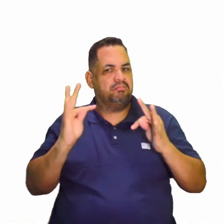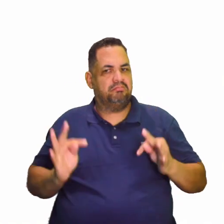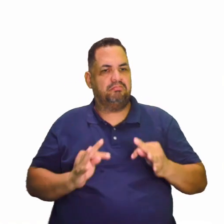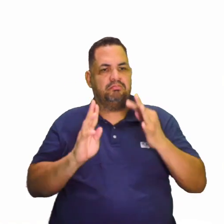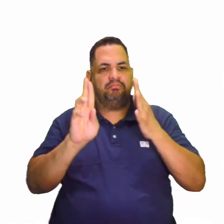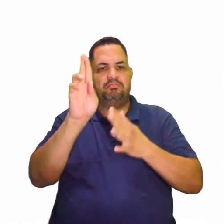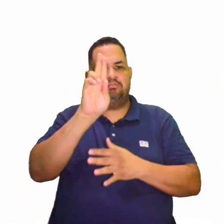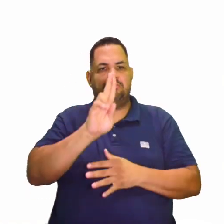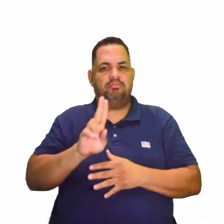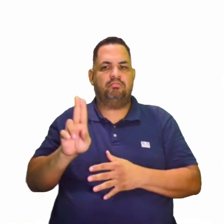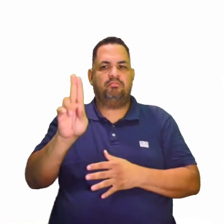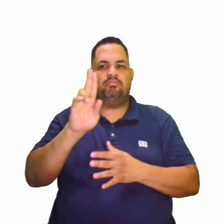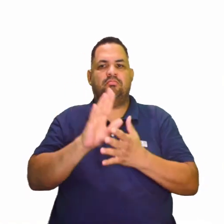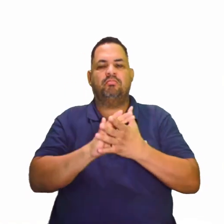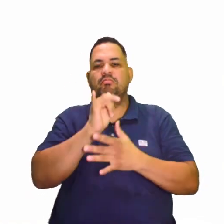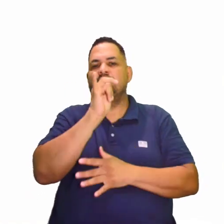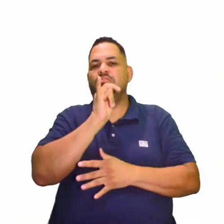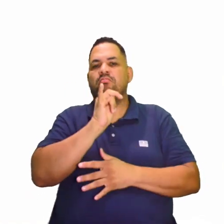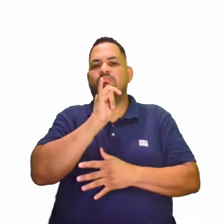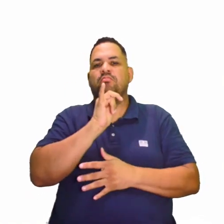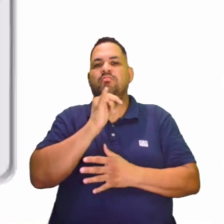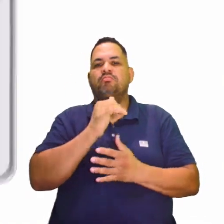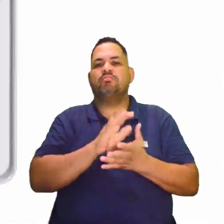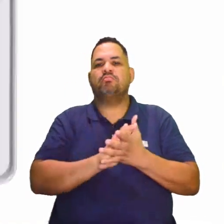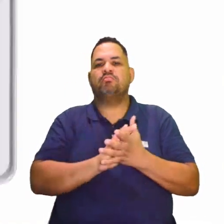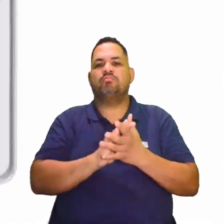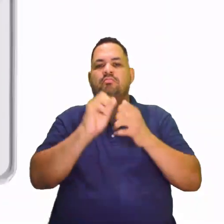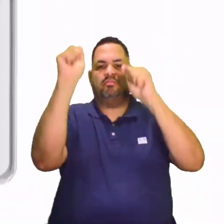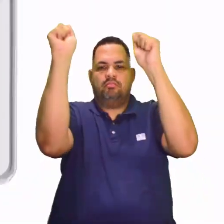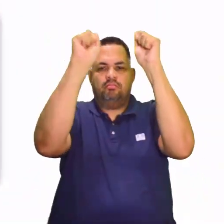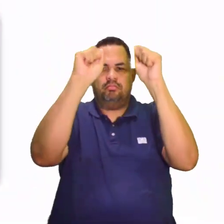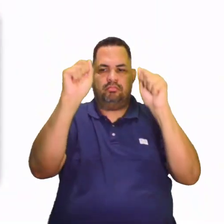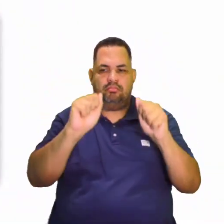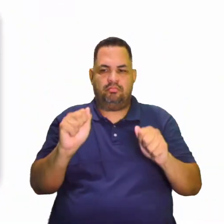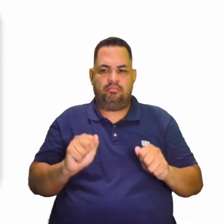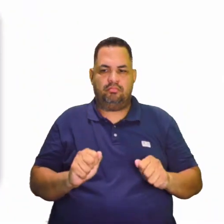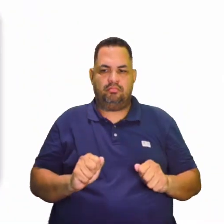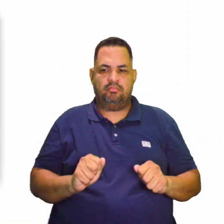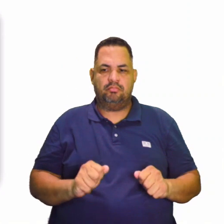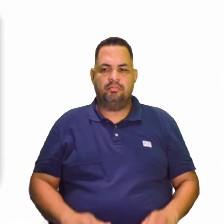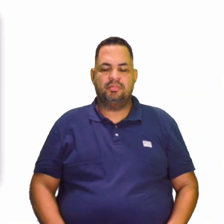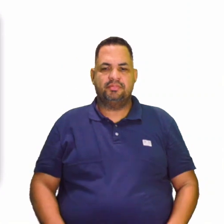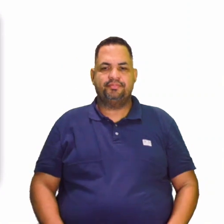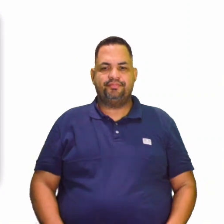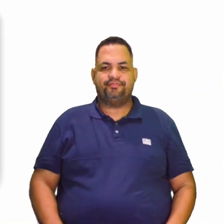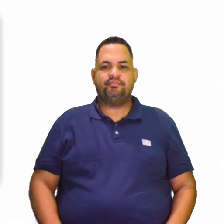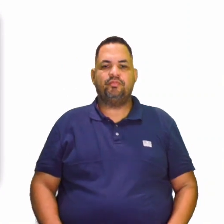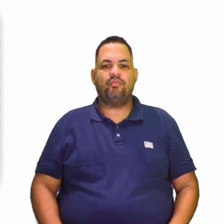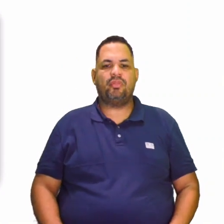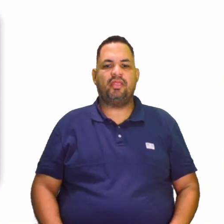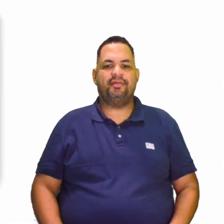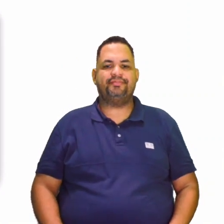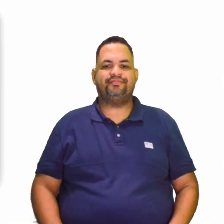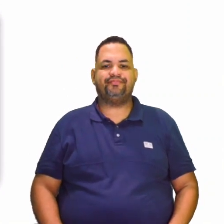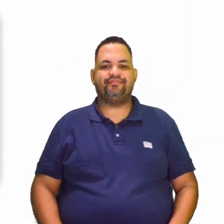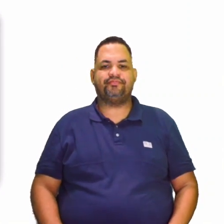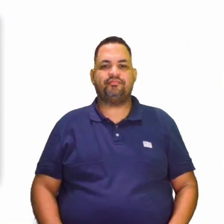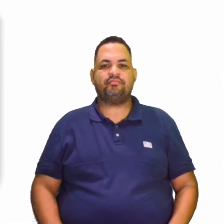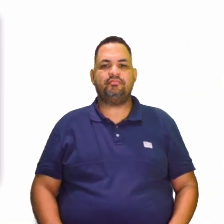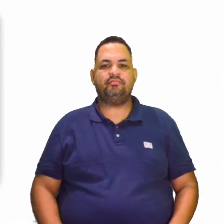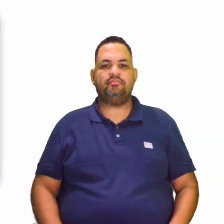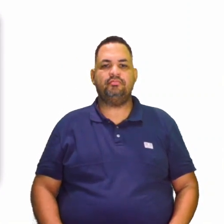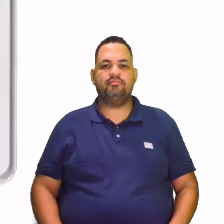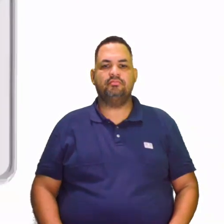técnicas utilizadas. Como, por exemplo, as estátuas. Voltando aqui, deixa eu pegar a minha canetinha.